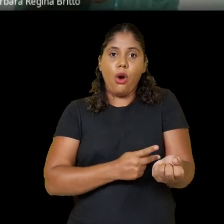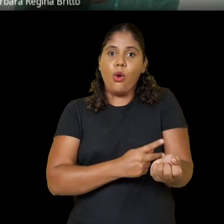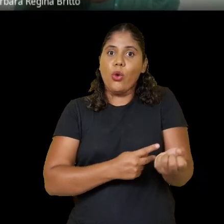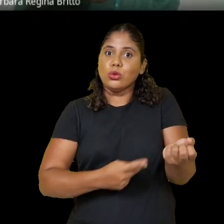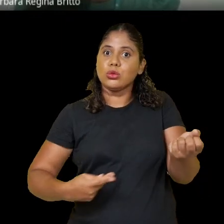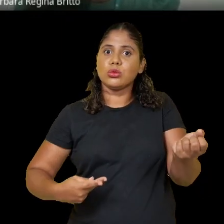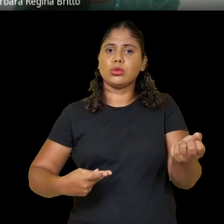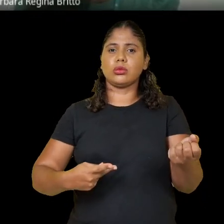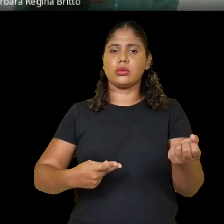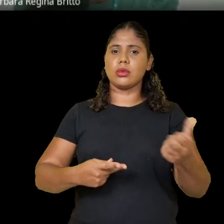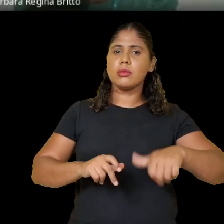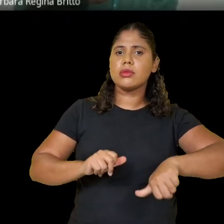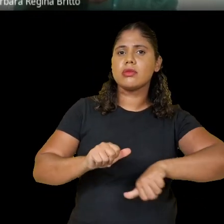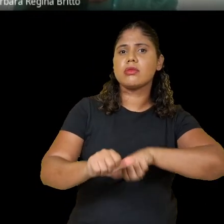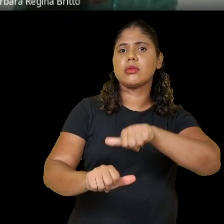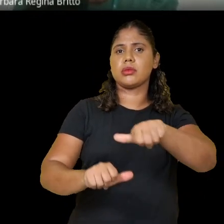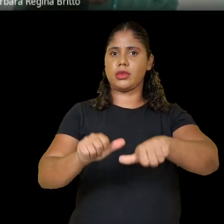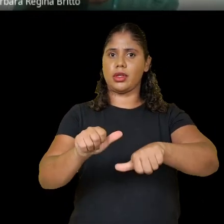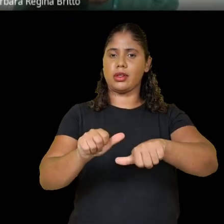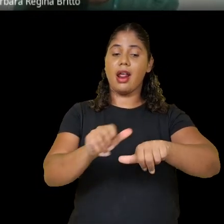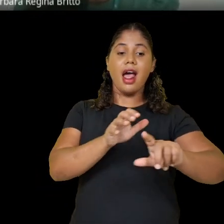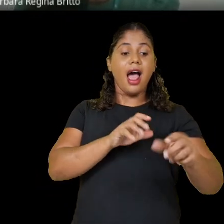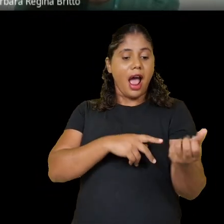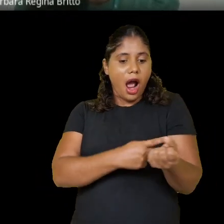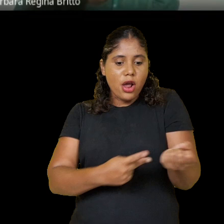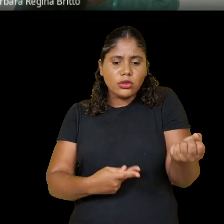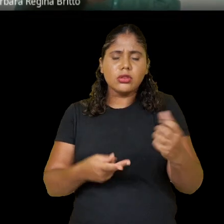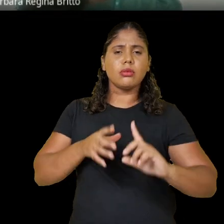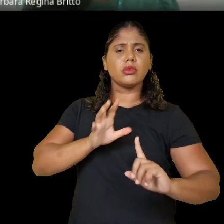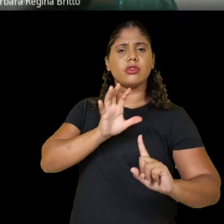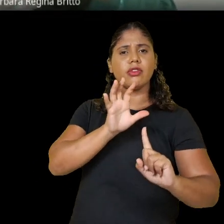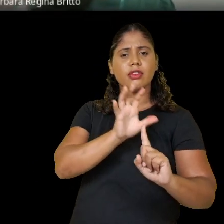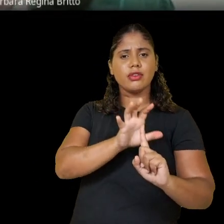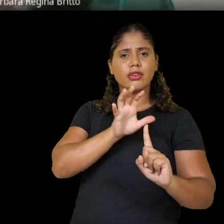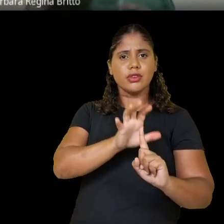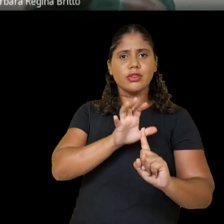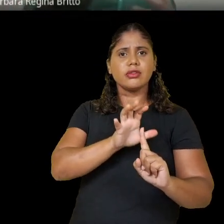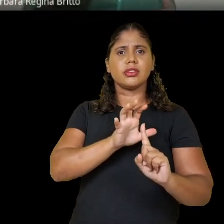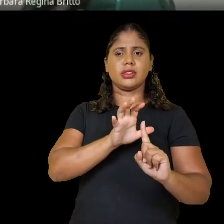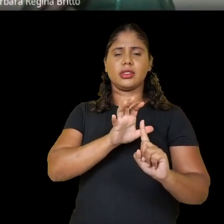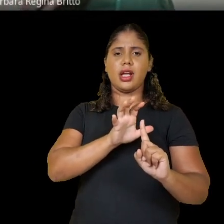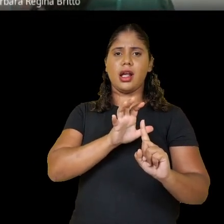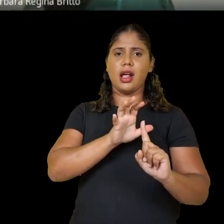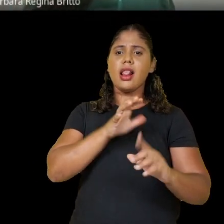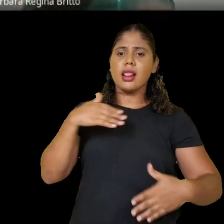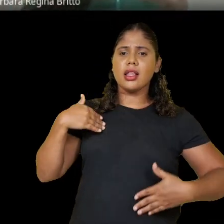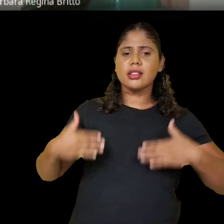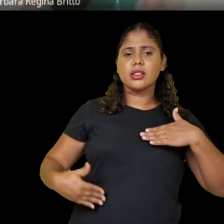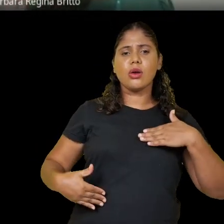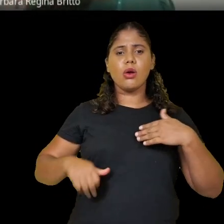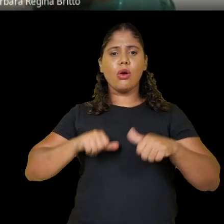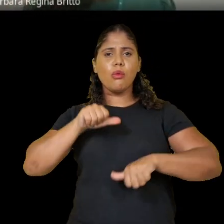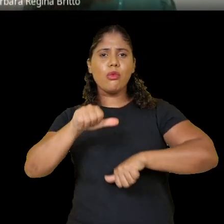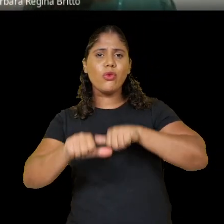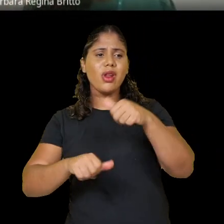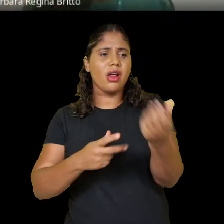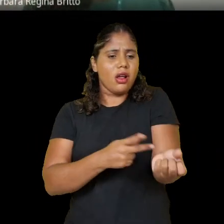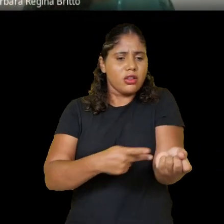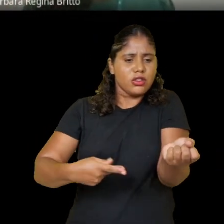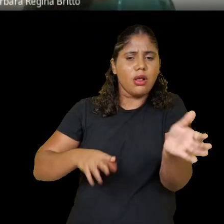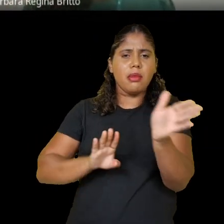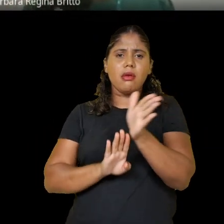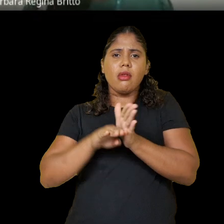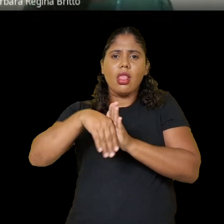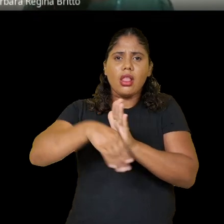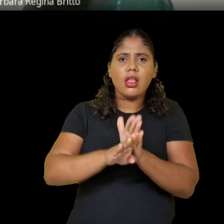hormonal, E aí a influência dos hormônios, dessa mudança, dessa oscilação de